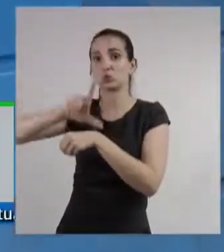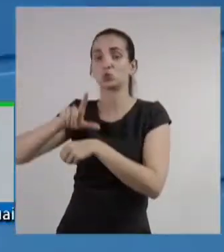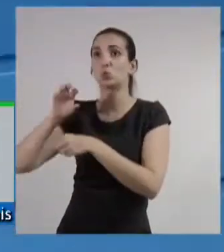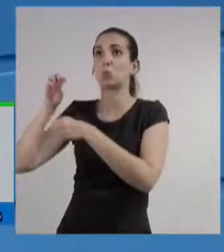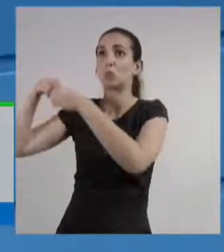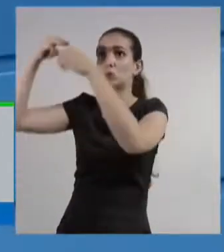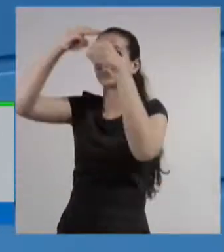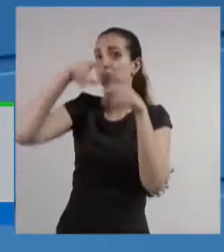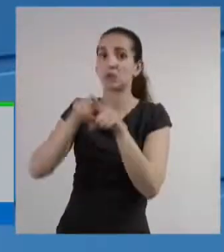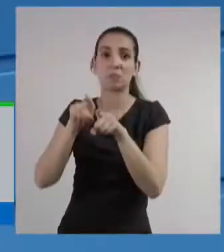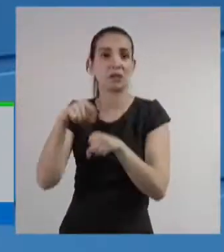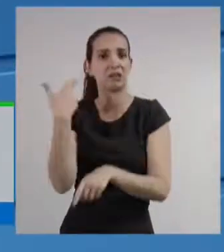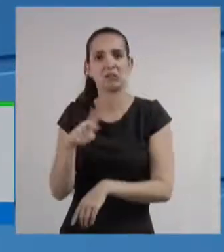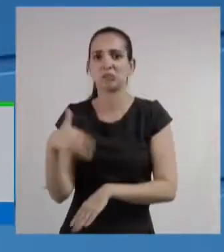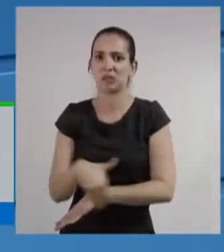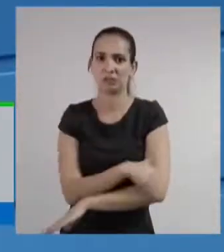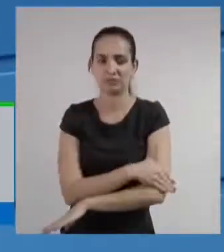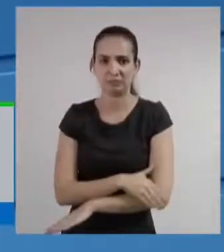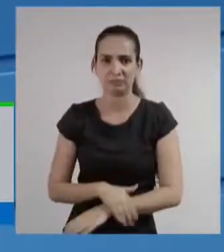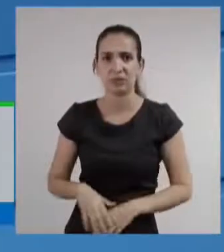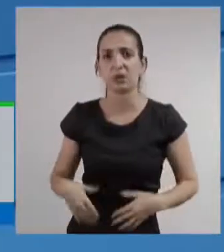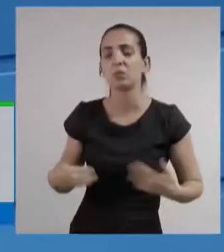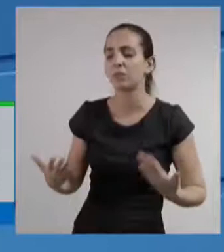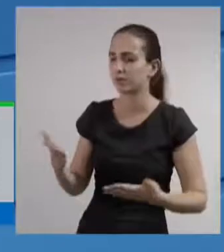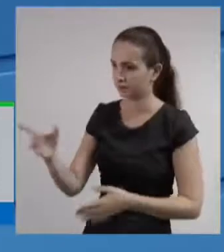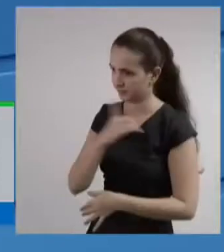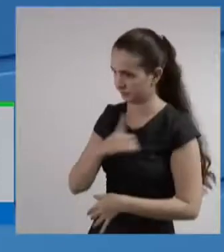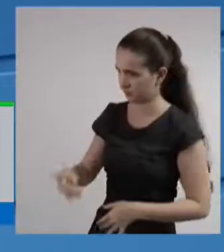Me permita discordar, nobre deputado.